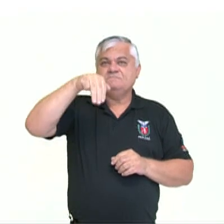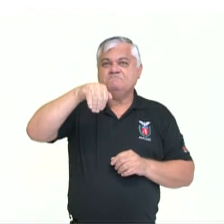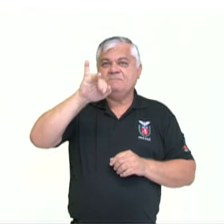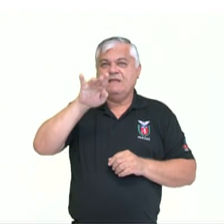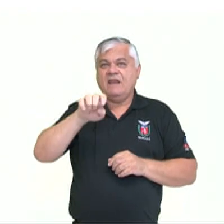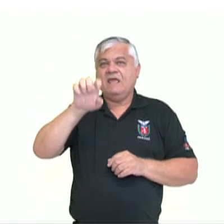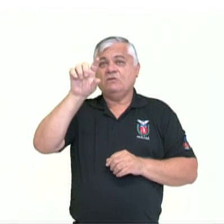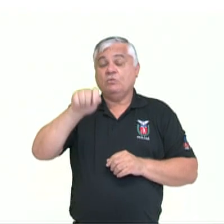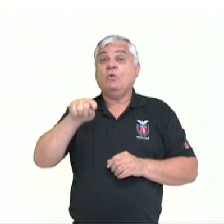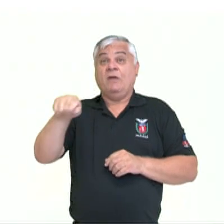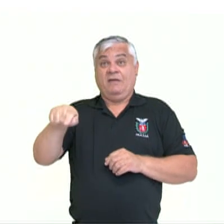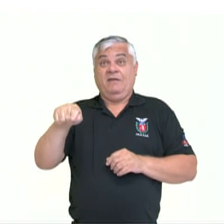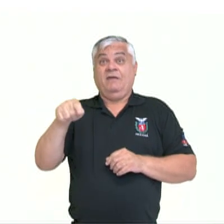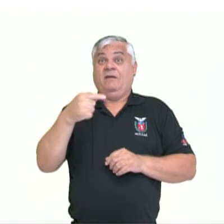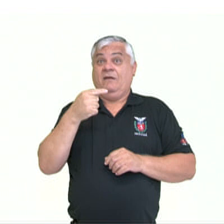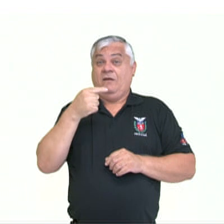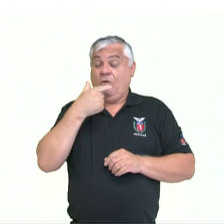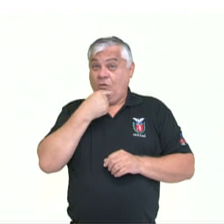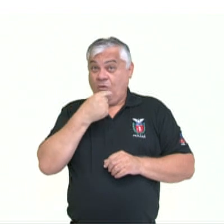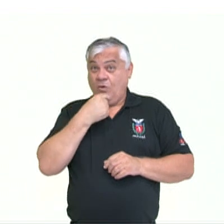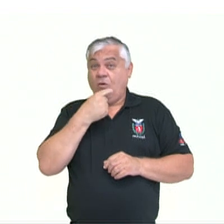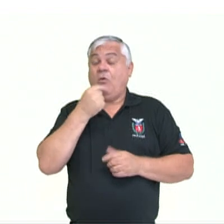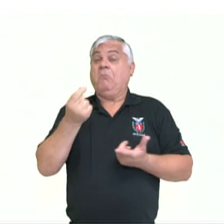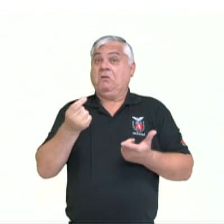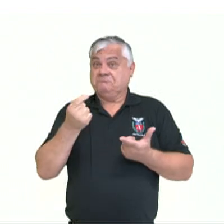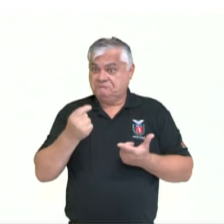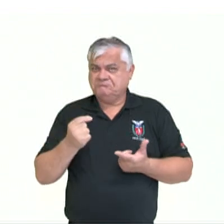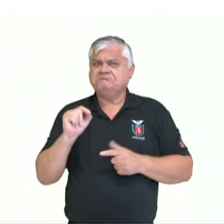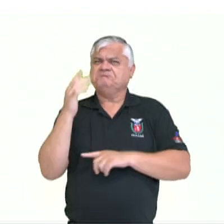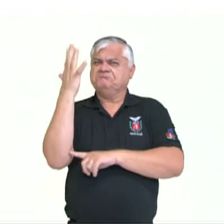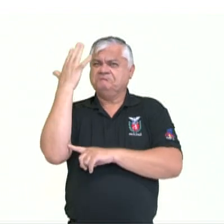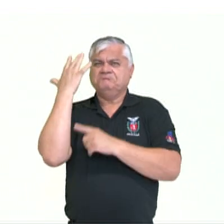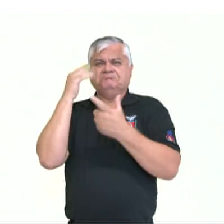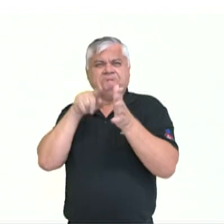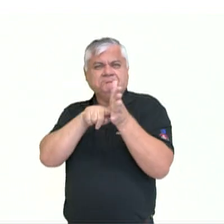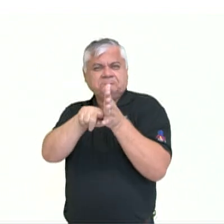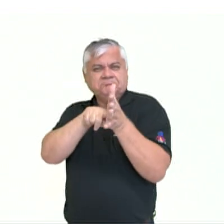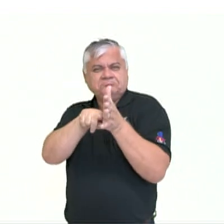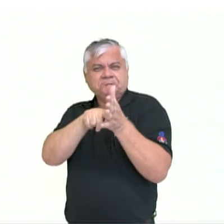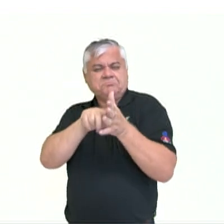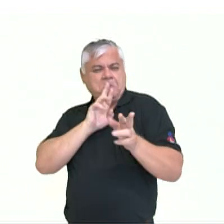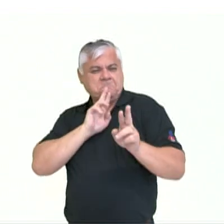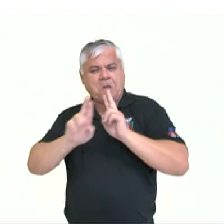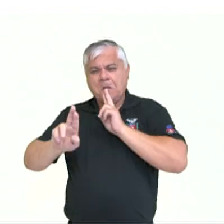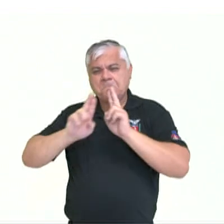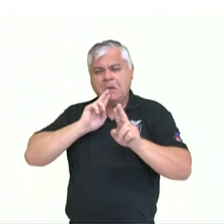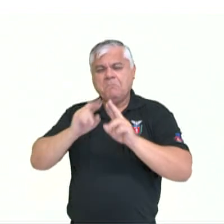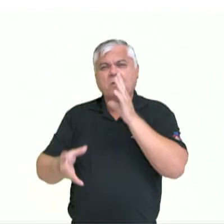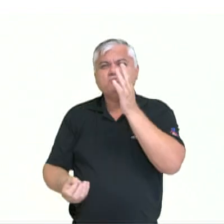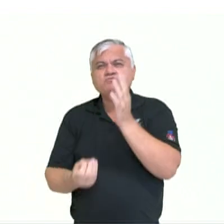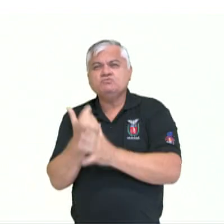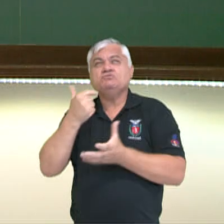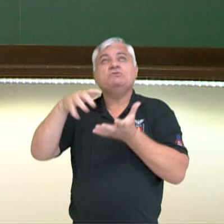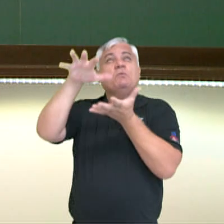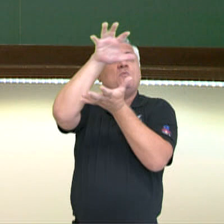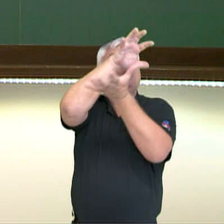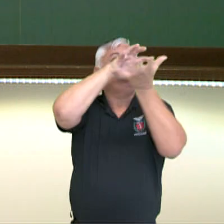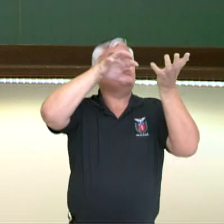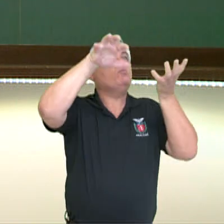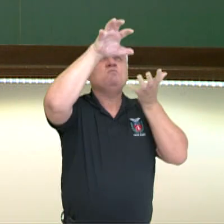filósofo pré-socrático, um filósofo da natureza, e ele buscava responder às questões sobre a origem do universo, as questões